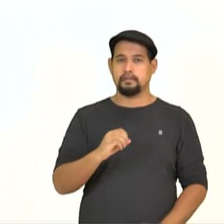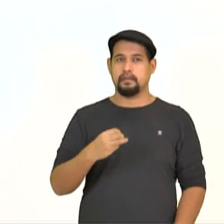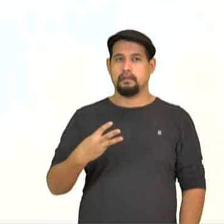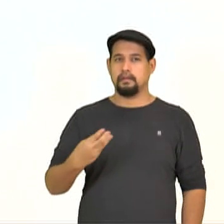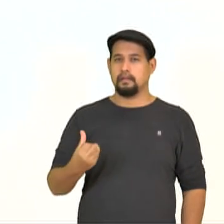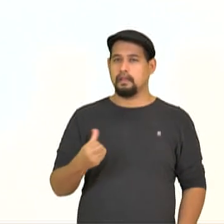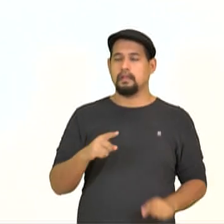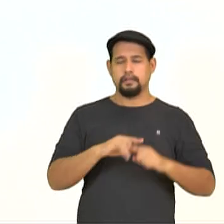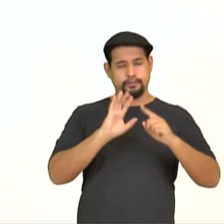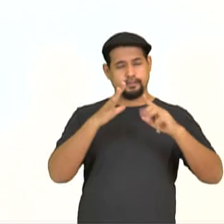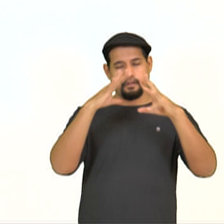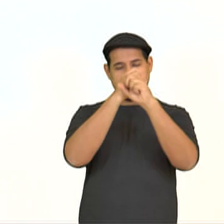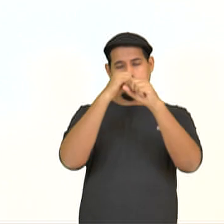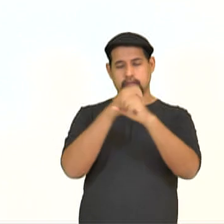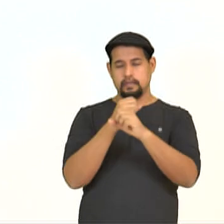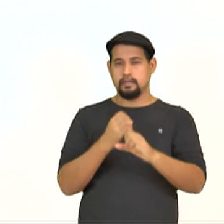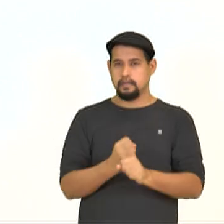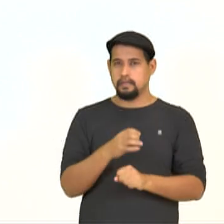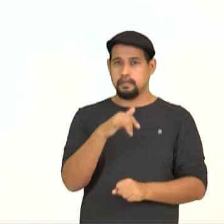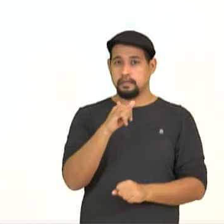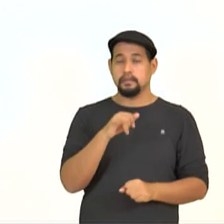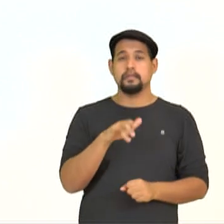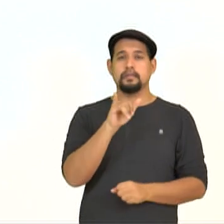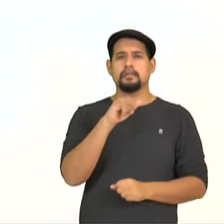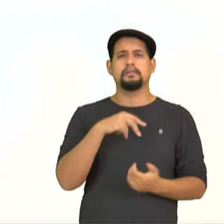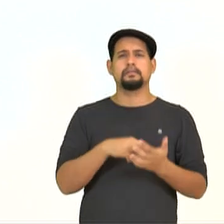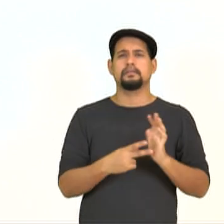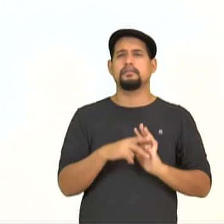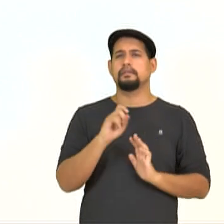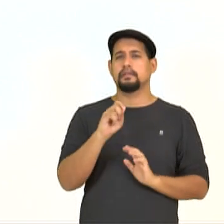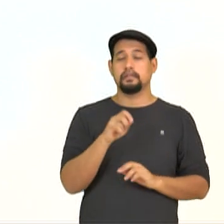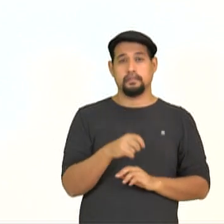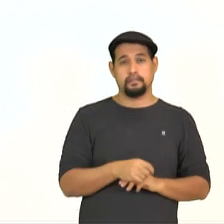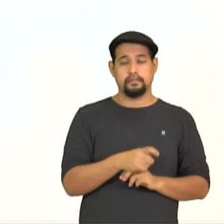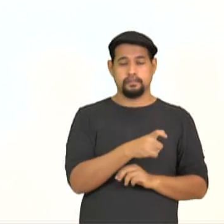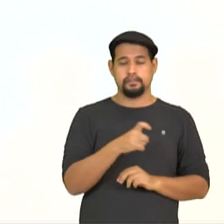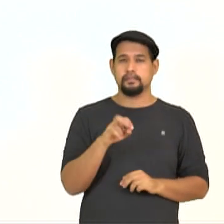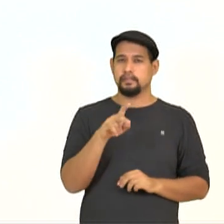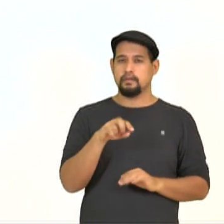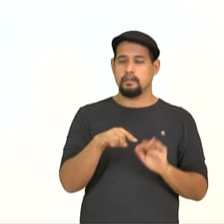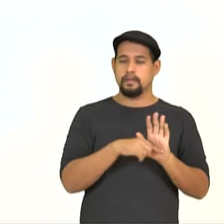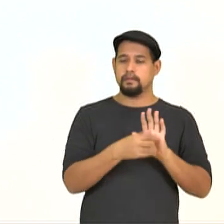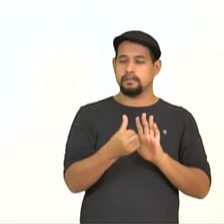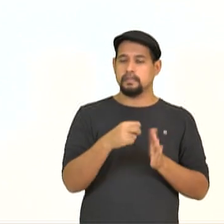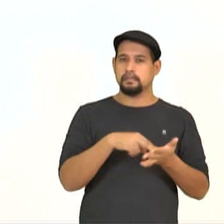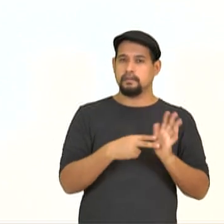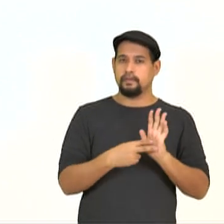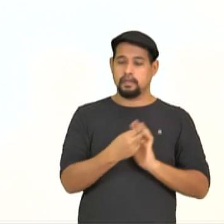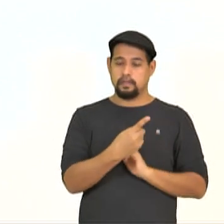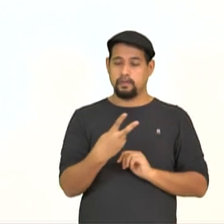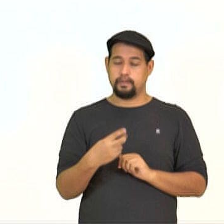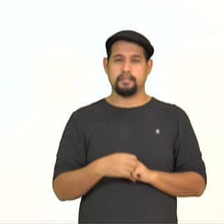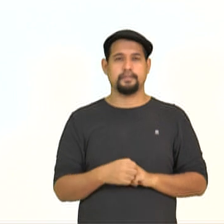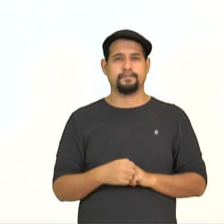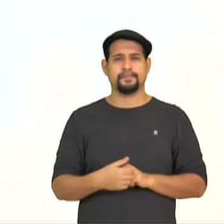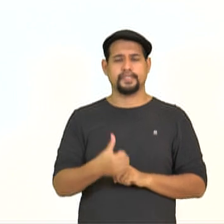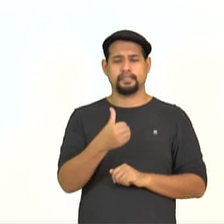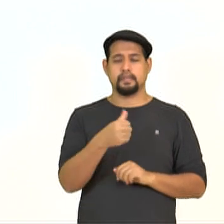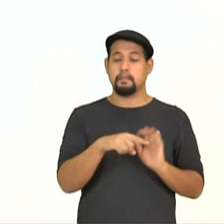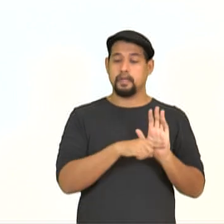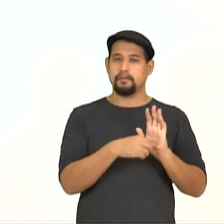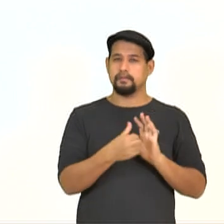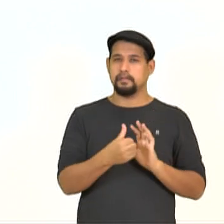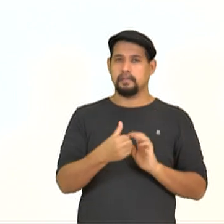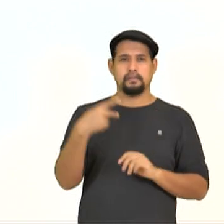Então, fazendo o cálculo de y, o y correspondente a x igual a -6 é 12, né? 6 menos 6